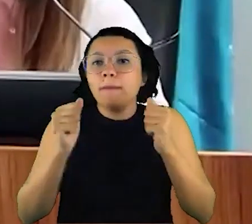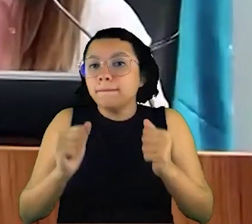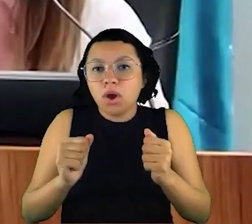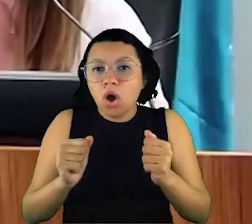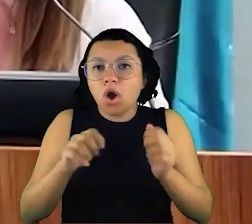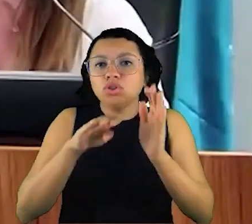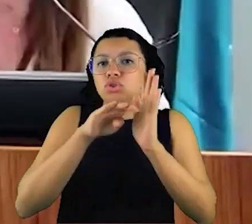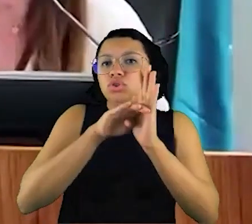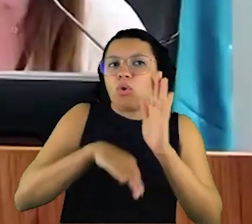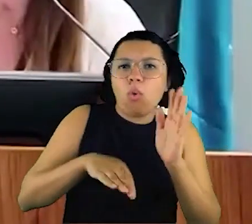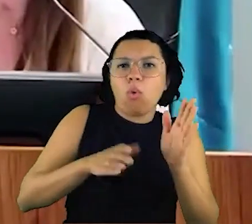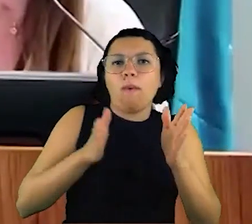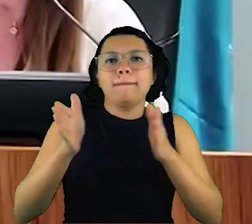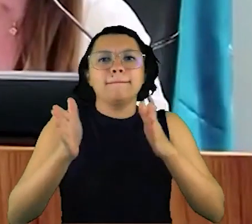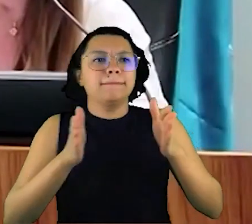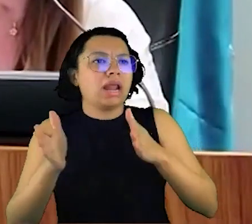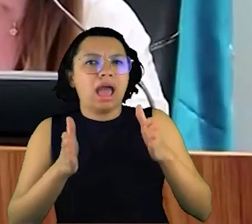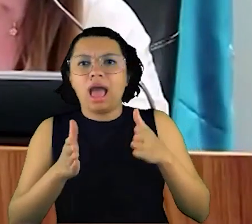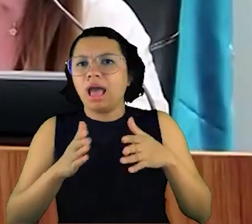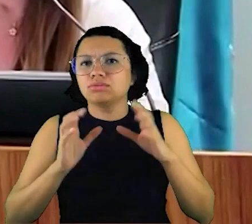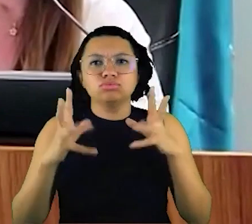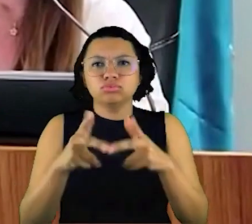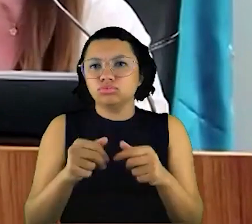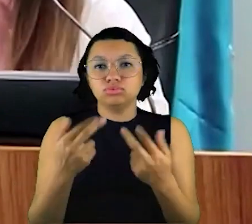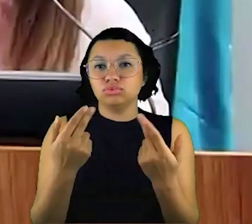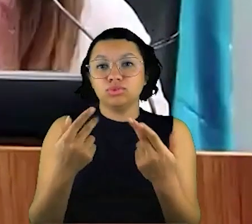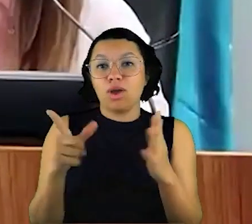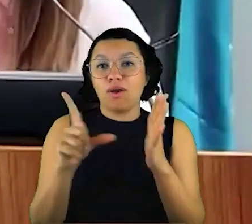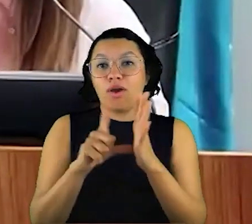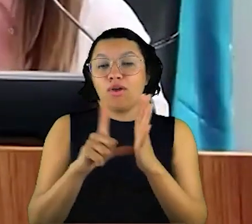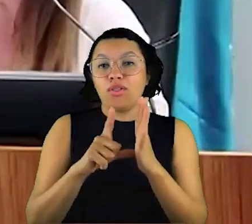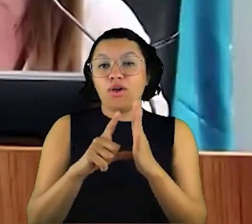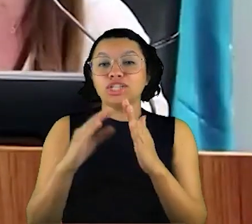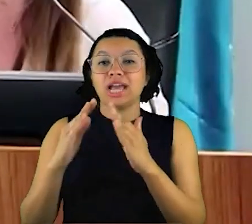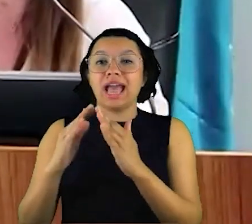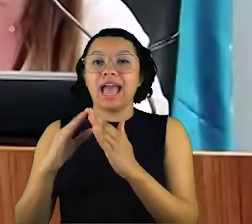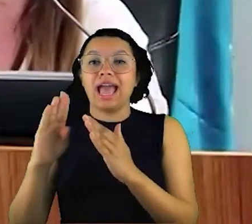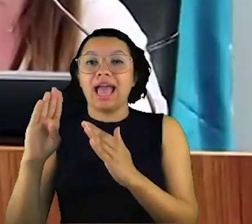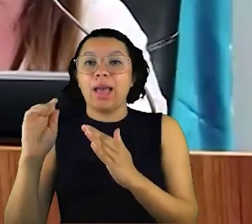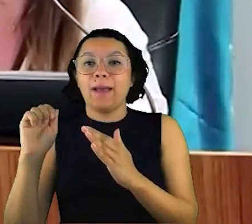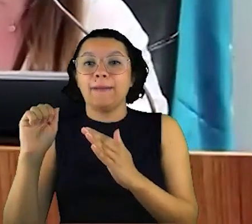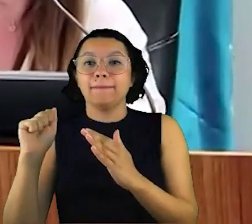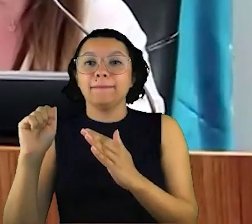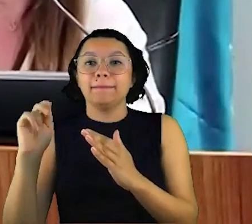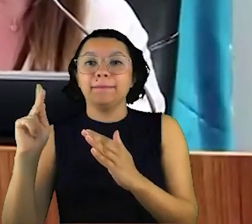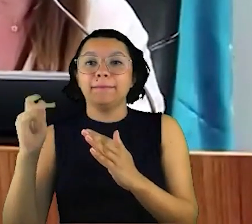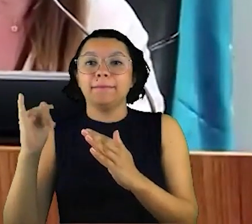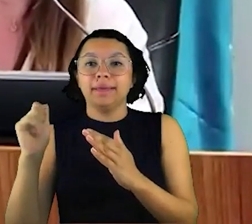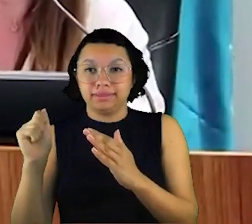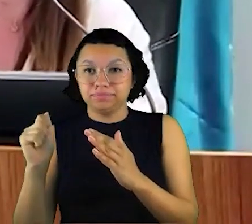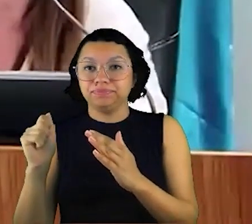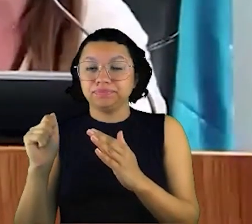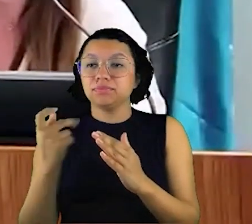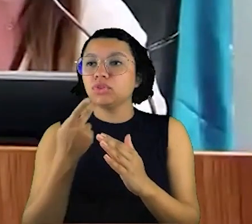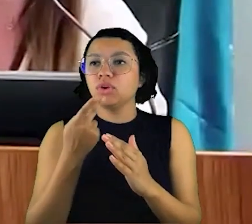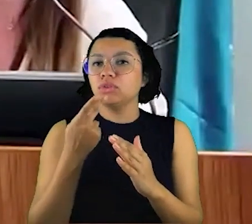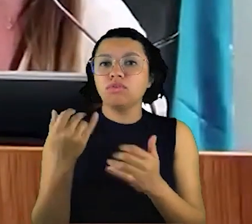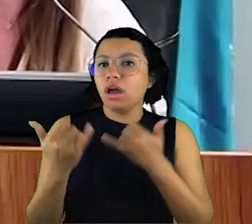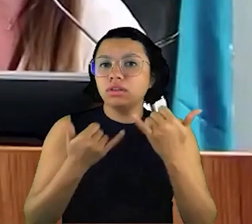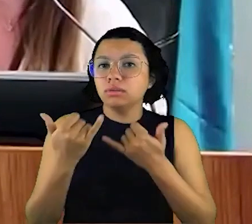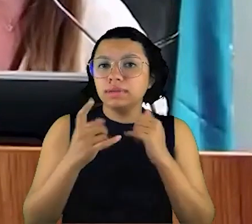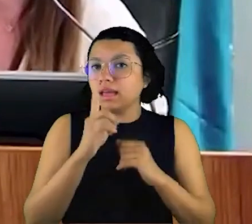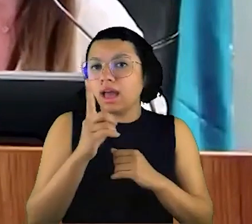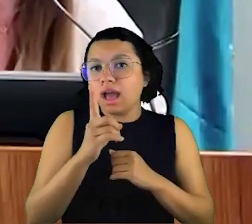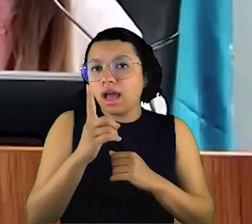do um monte de coisa. É aquela história Casas Bahia. não é? E eu não falo isso em